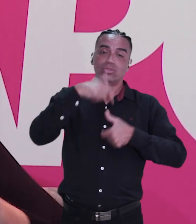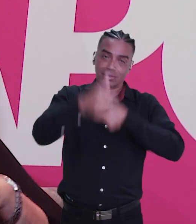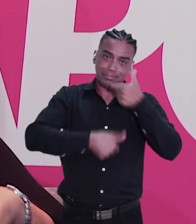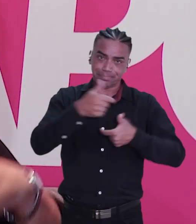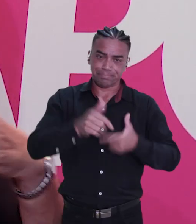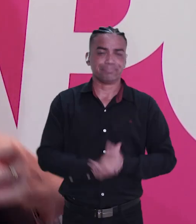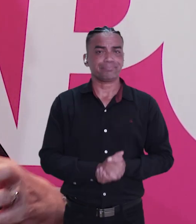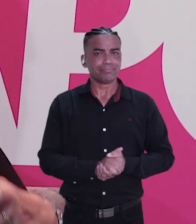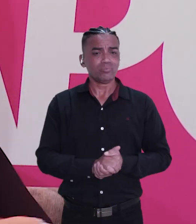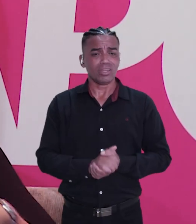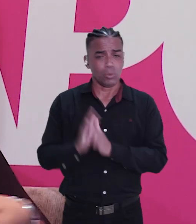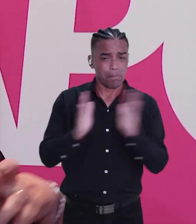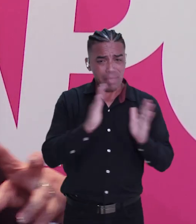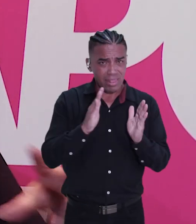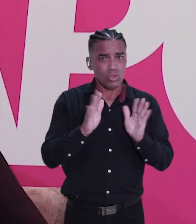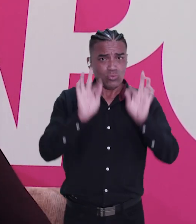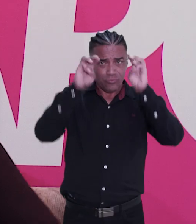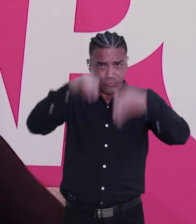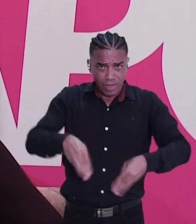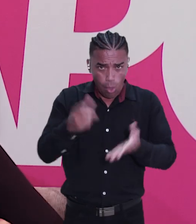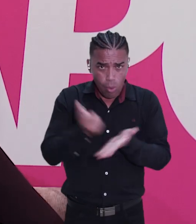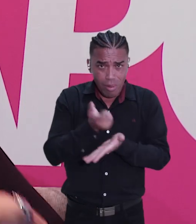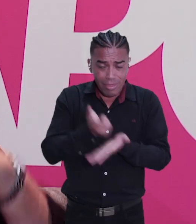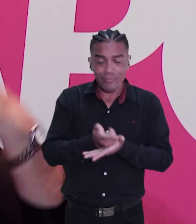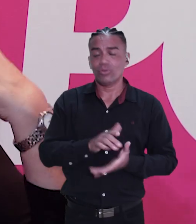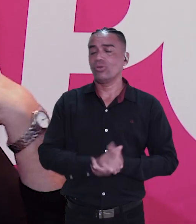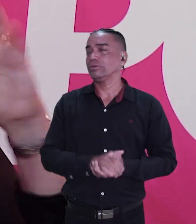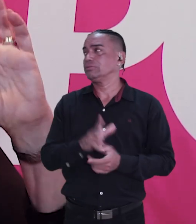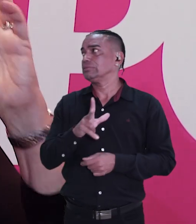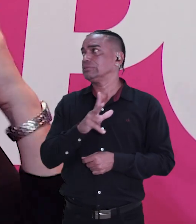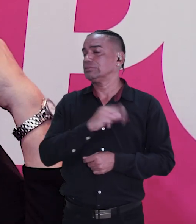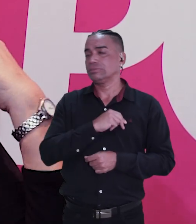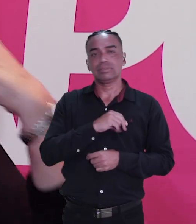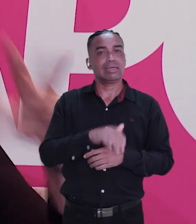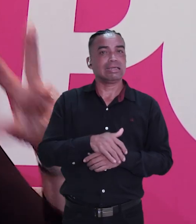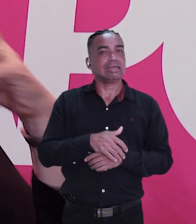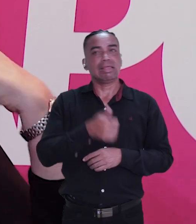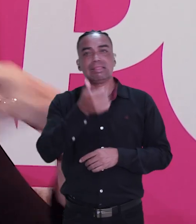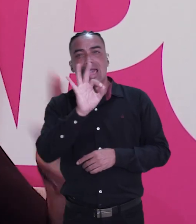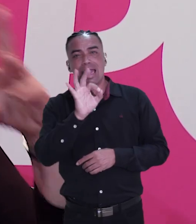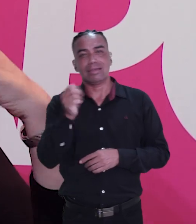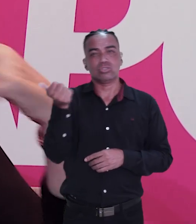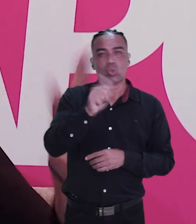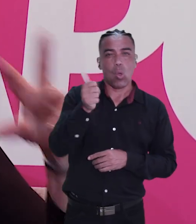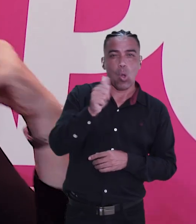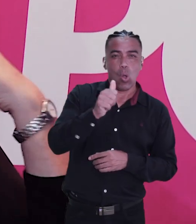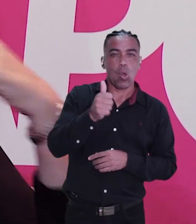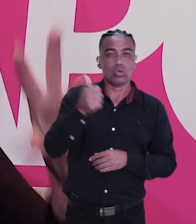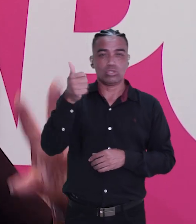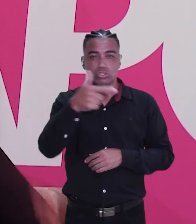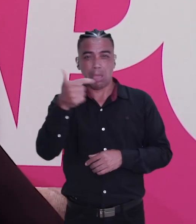E quando está fazendo, mesmo na reta final de um livro, ele aí é que é assim até 10, 11 da